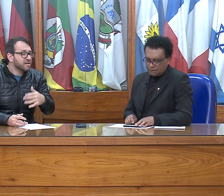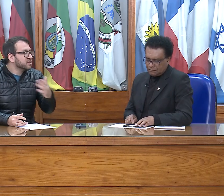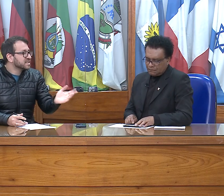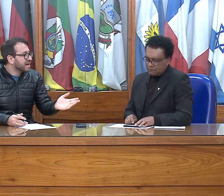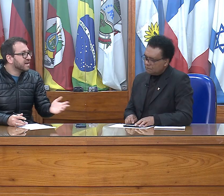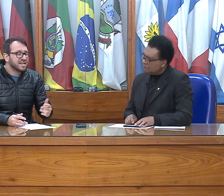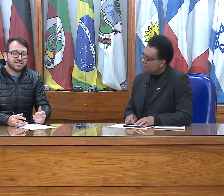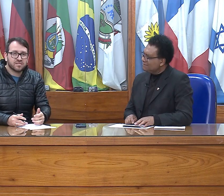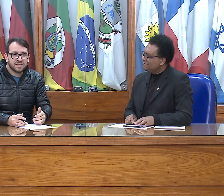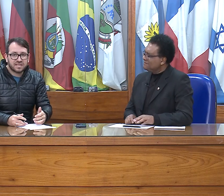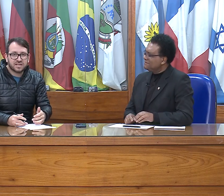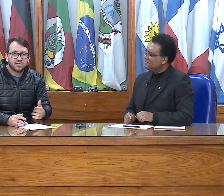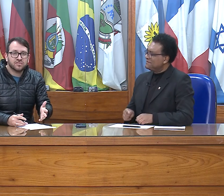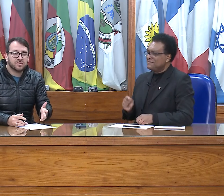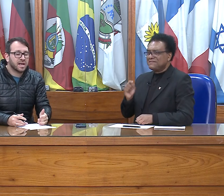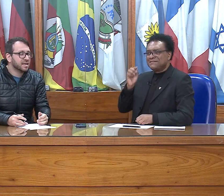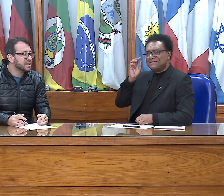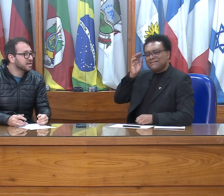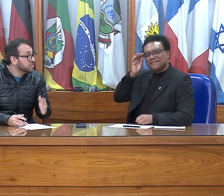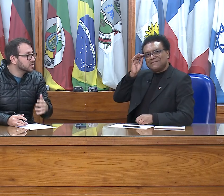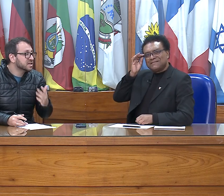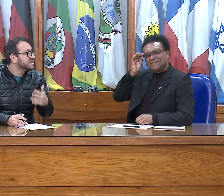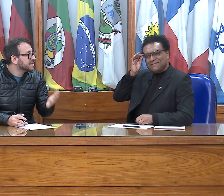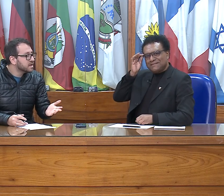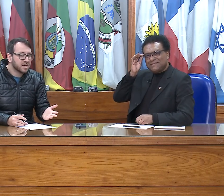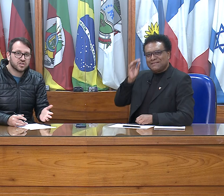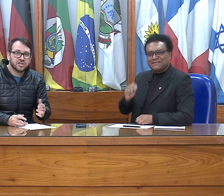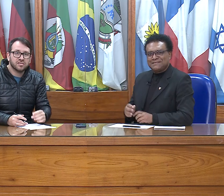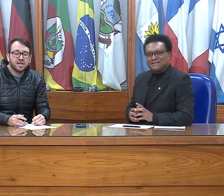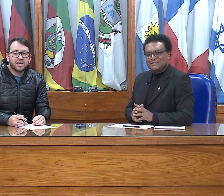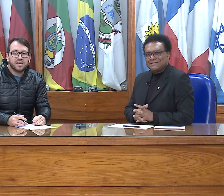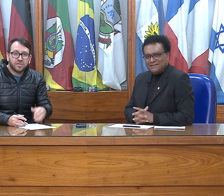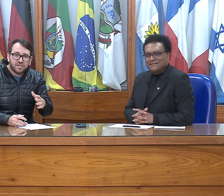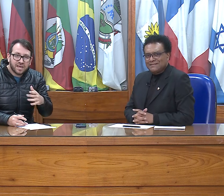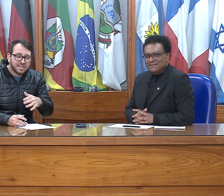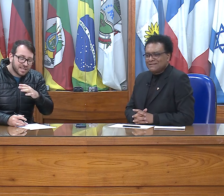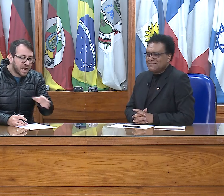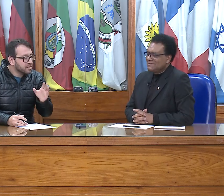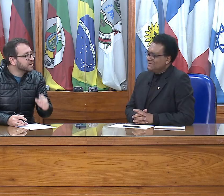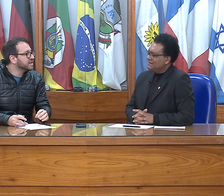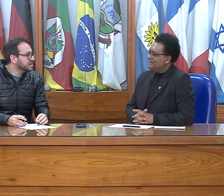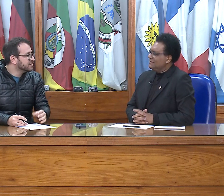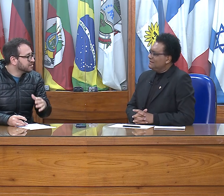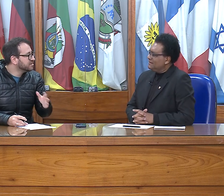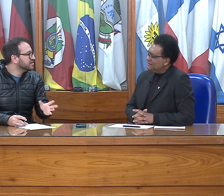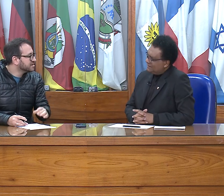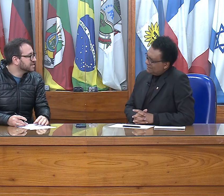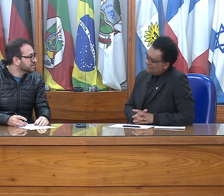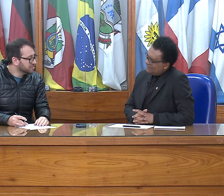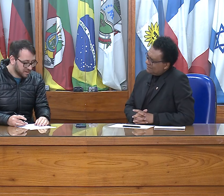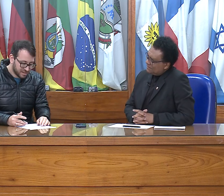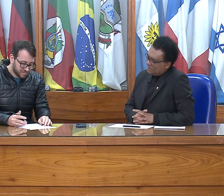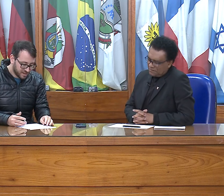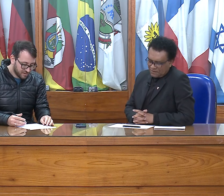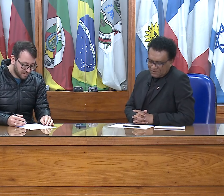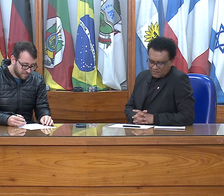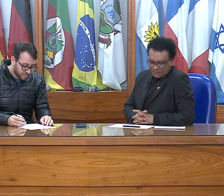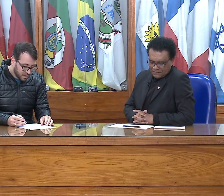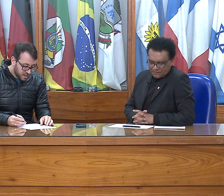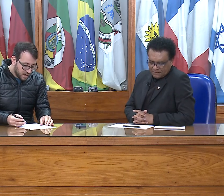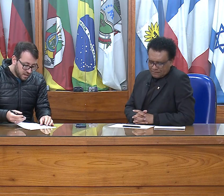então só para reforçar mais sobre esse assunto né que é tão importante ser debatido e por vezes acaba ficando num segundo plano